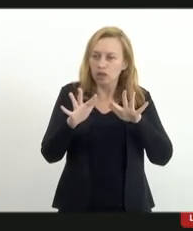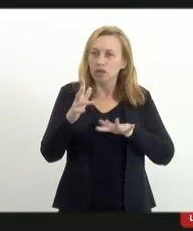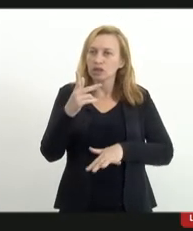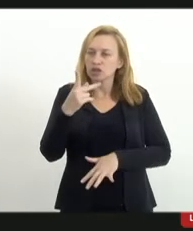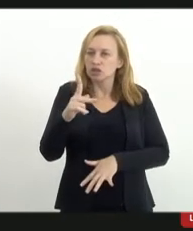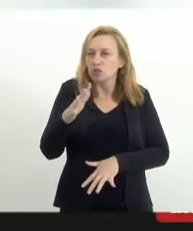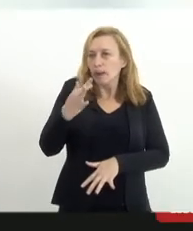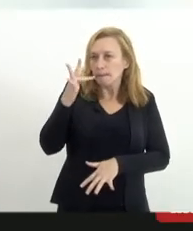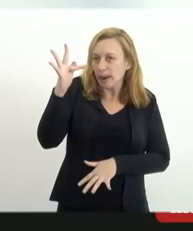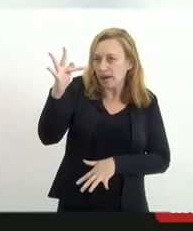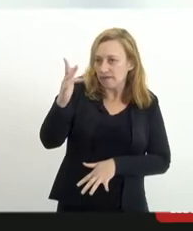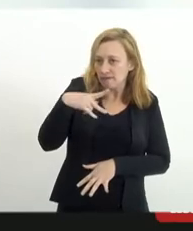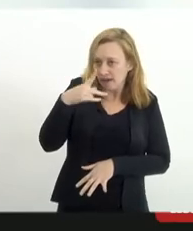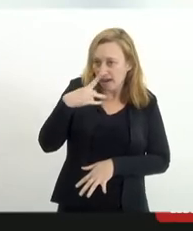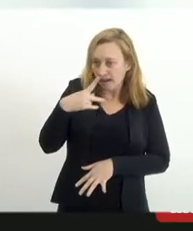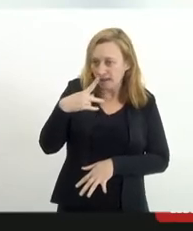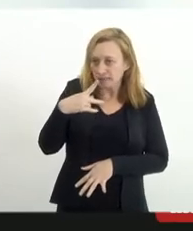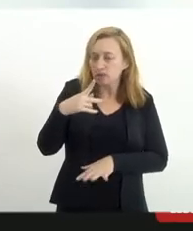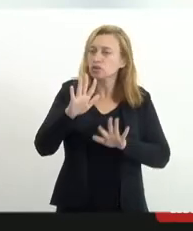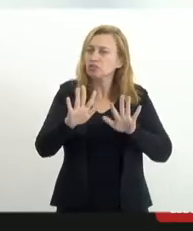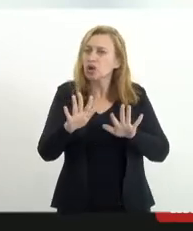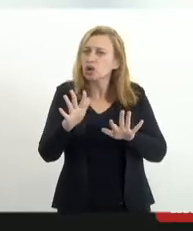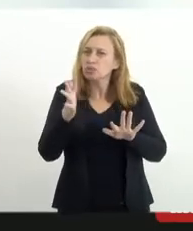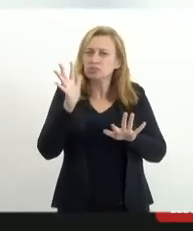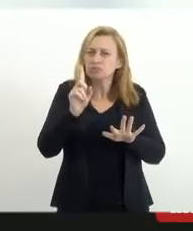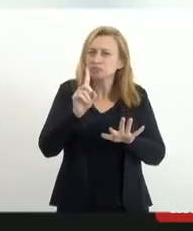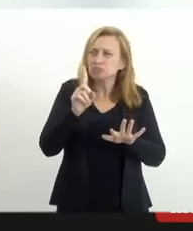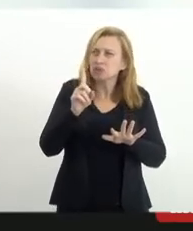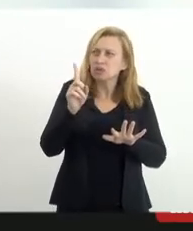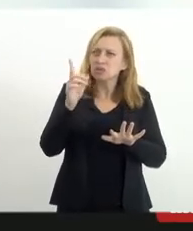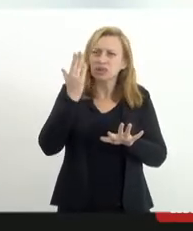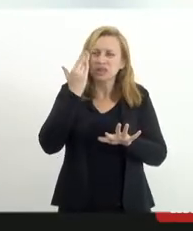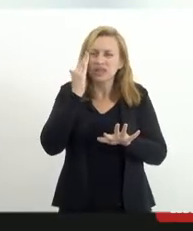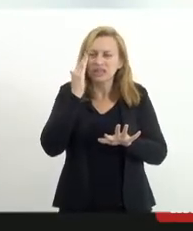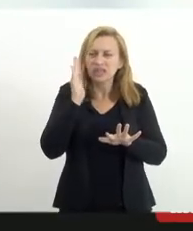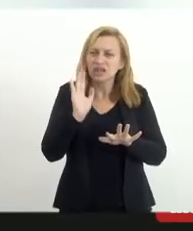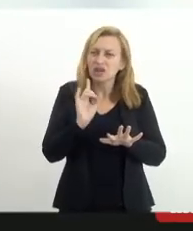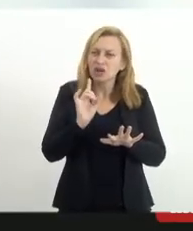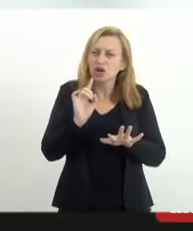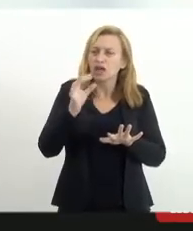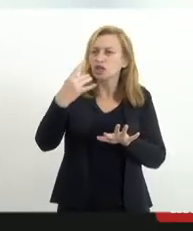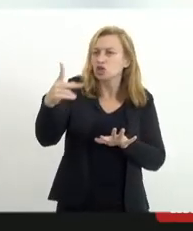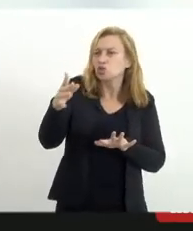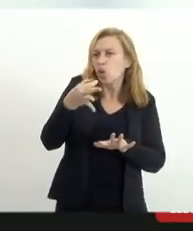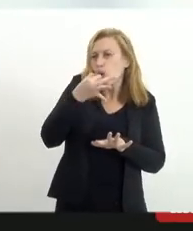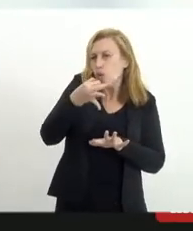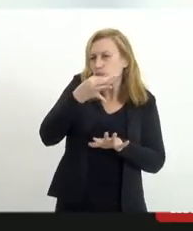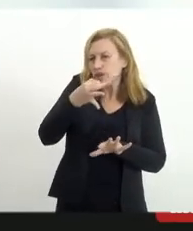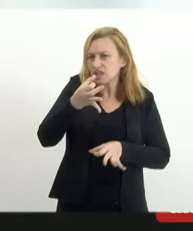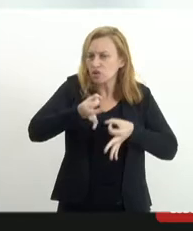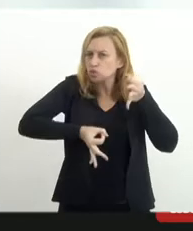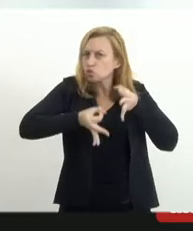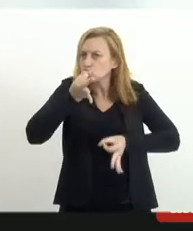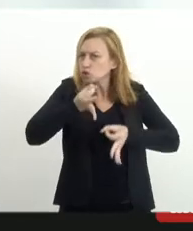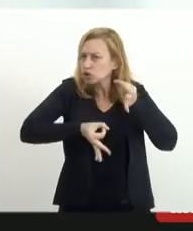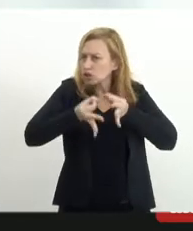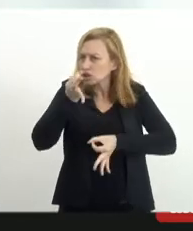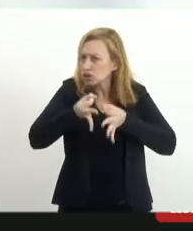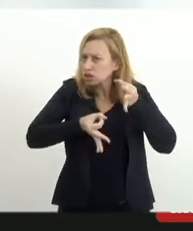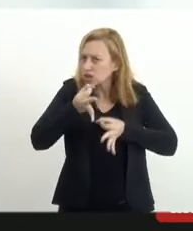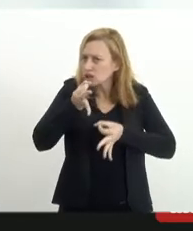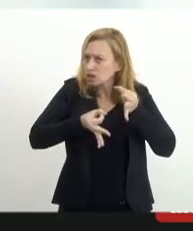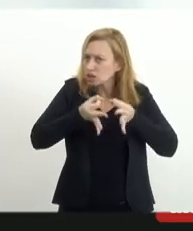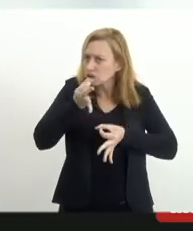na sua breve exposição, só não ficou claro para mim a sua opinião jurídica